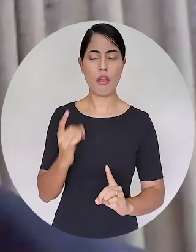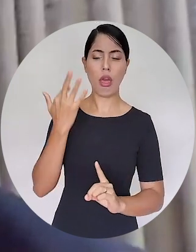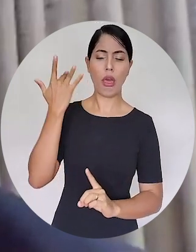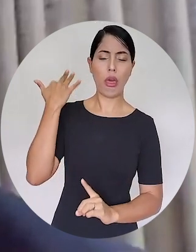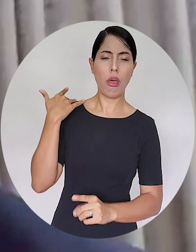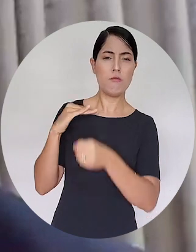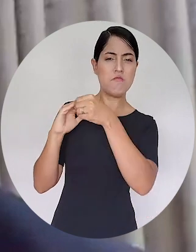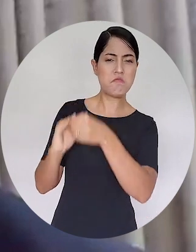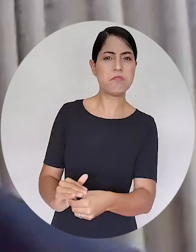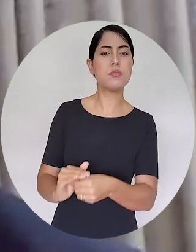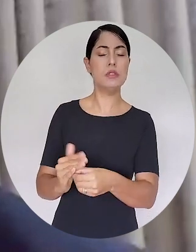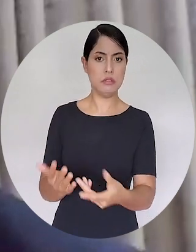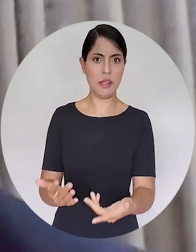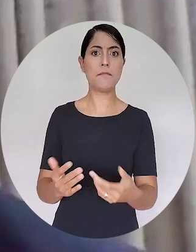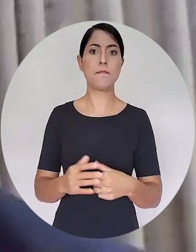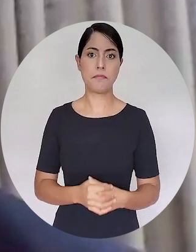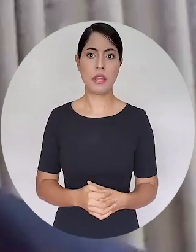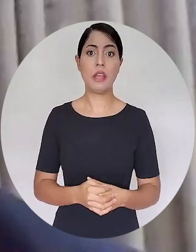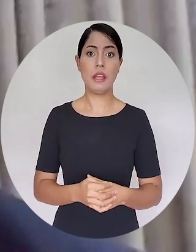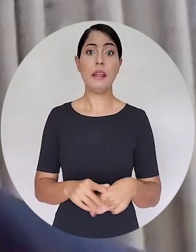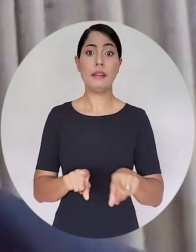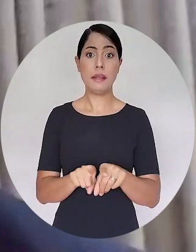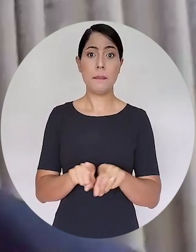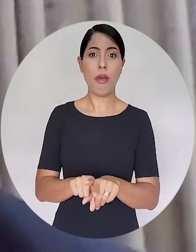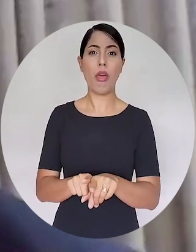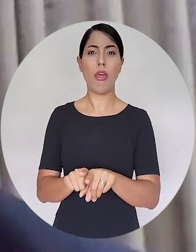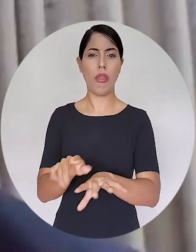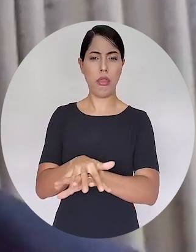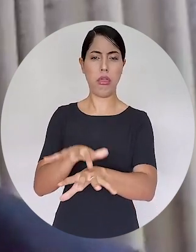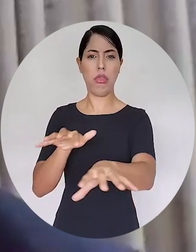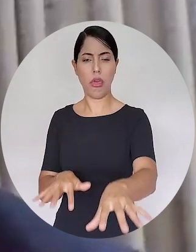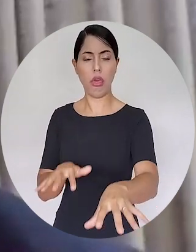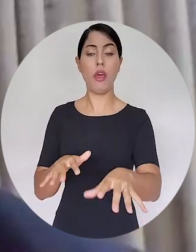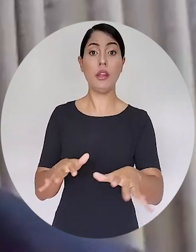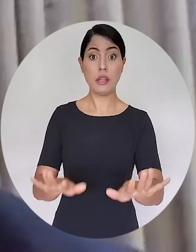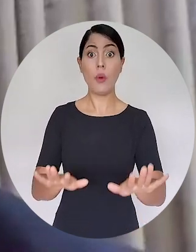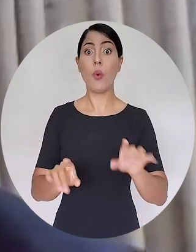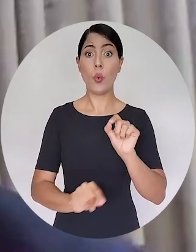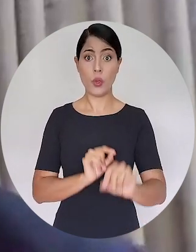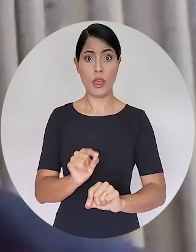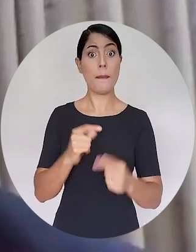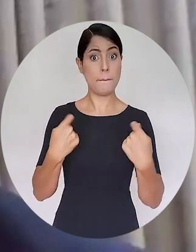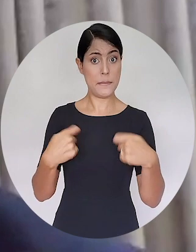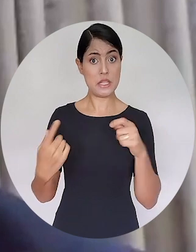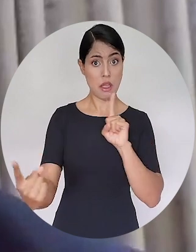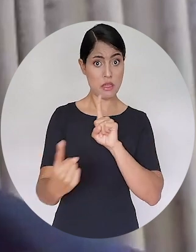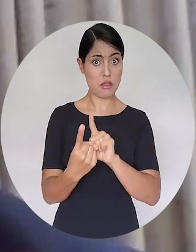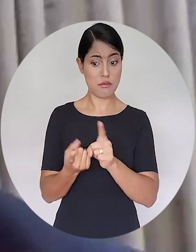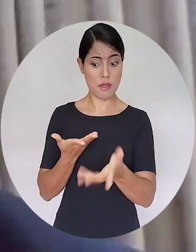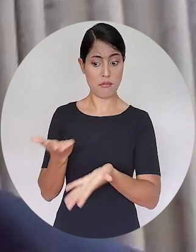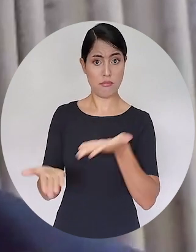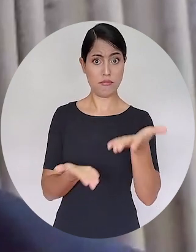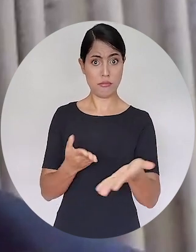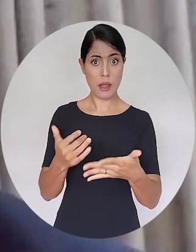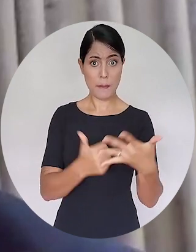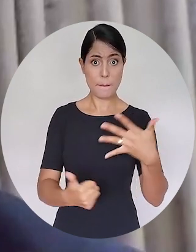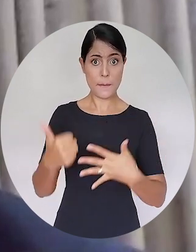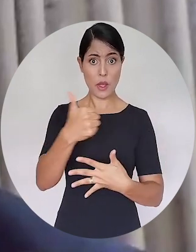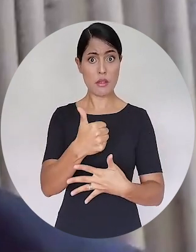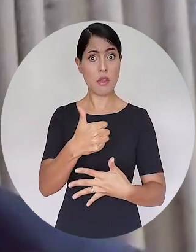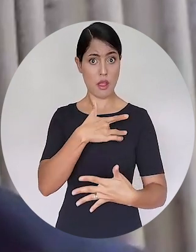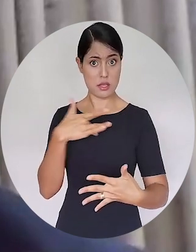sofrem as pessoas com deficiência, a dificuldade, portanto, no exercício dos seus direitos fundamentais, que se garanta o atendimento prioritário à